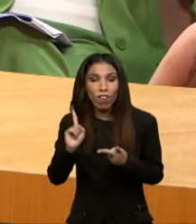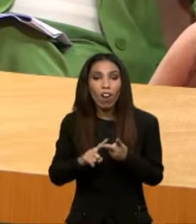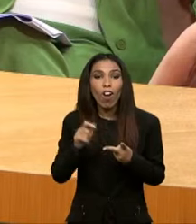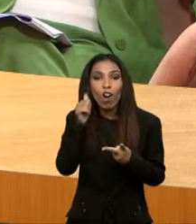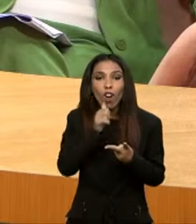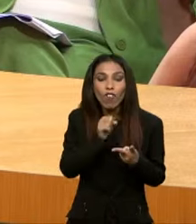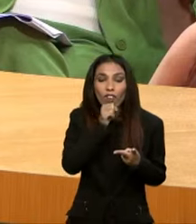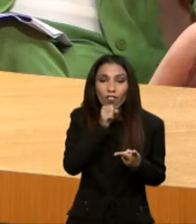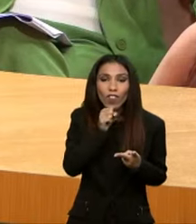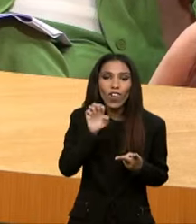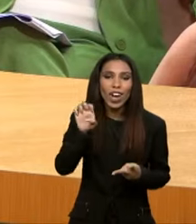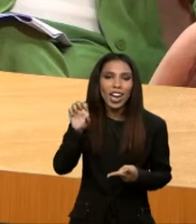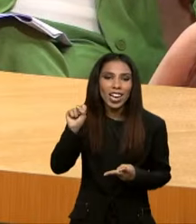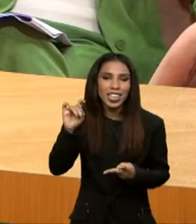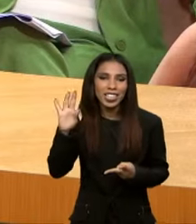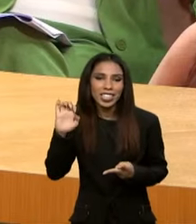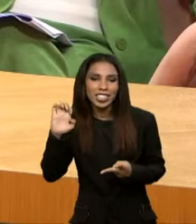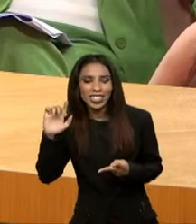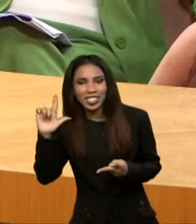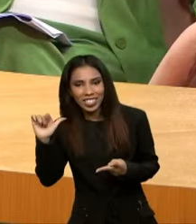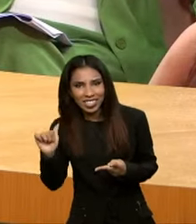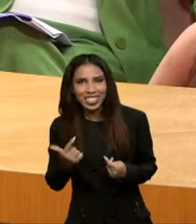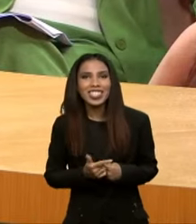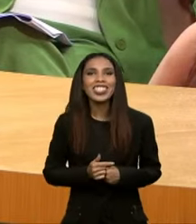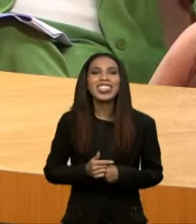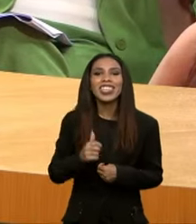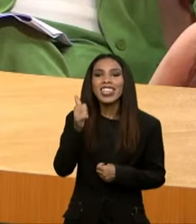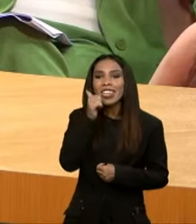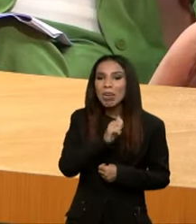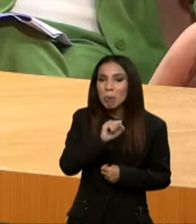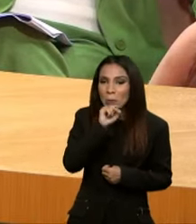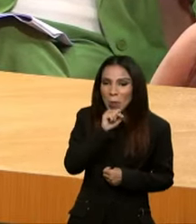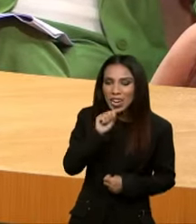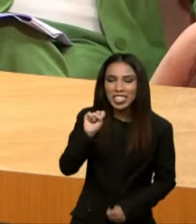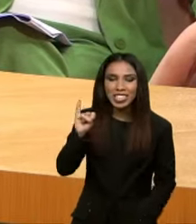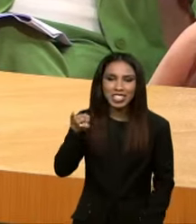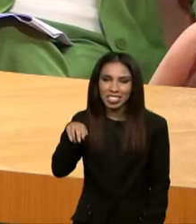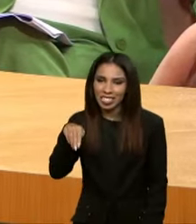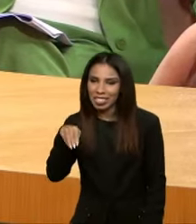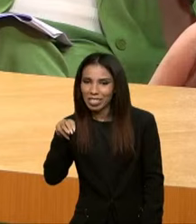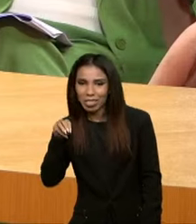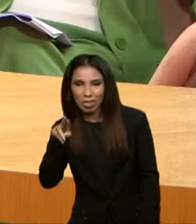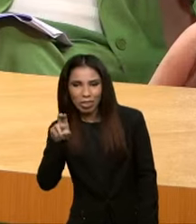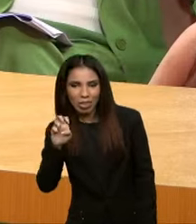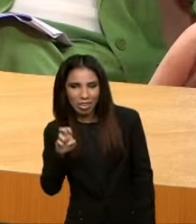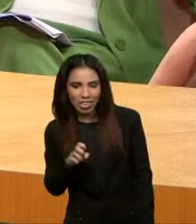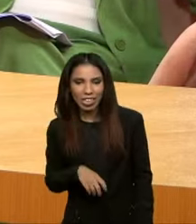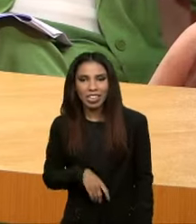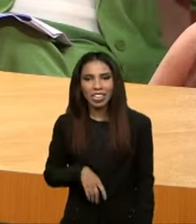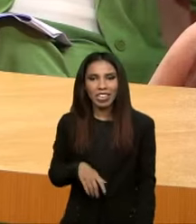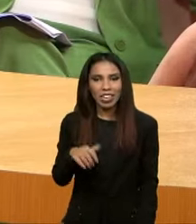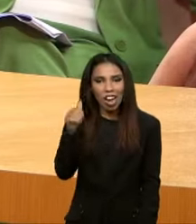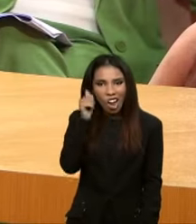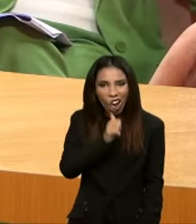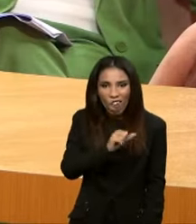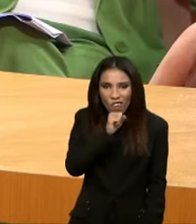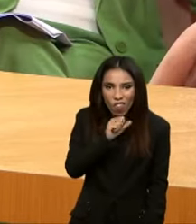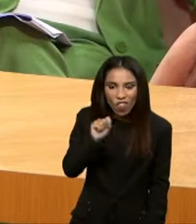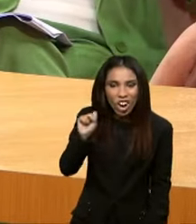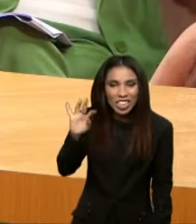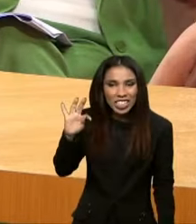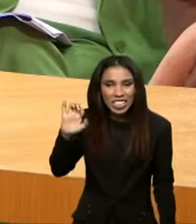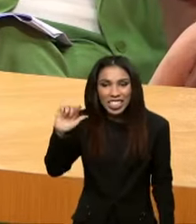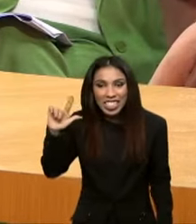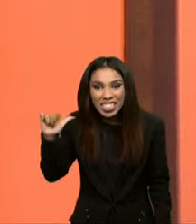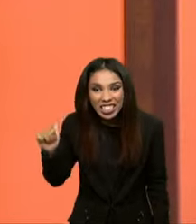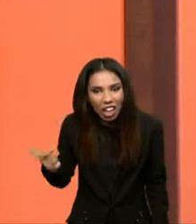Opa! Olha só, olha, pai Danilo. Não pode deixar de falar dela, mamãe Simone, no... Não, pode pular minha voz Tela. Não, voz Tela tá louca? Voz